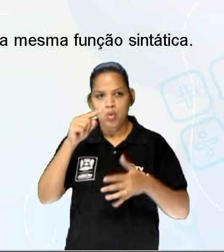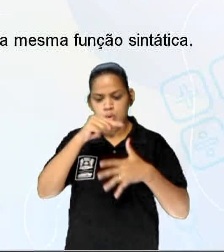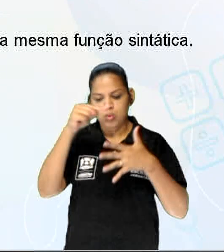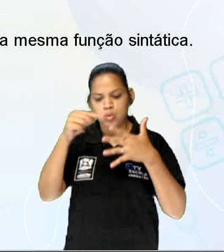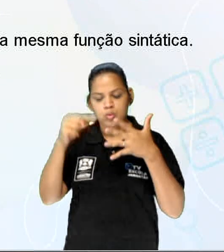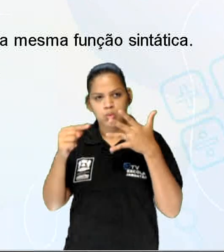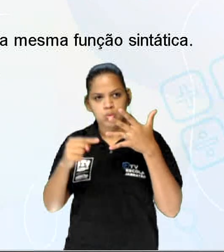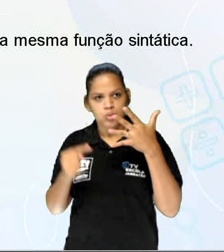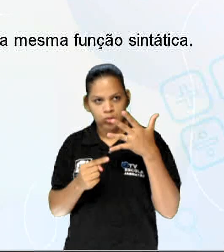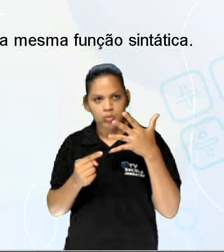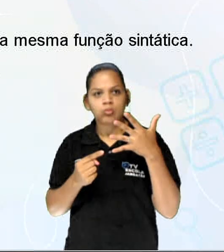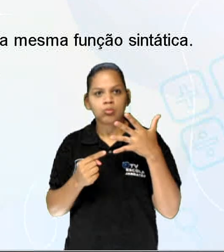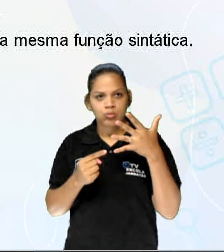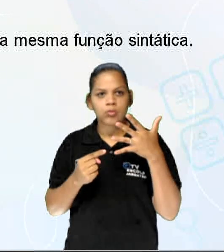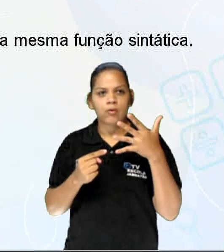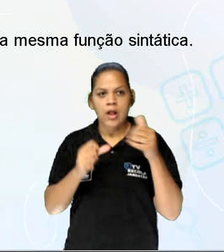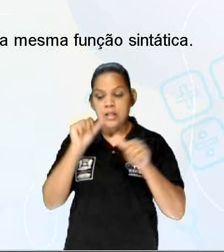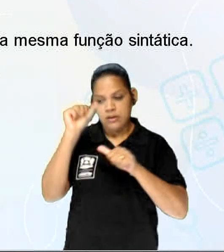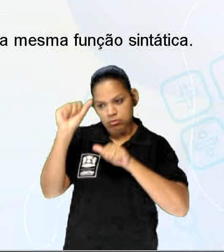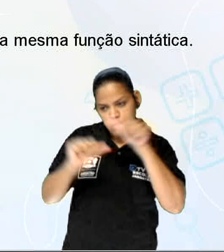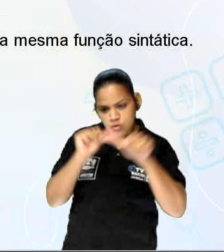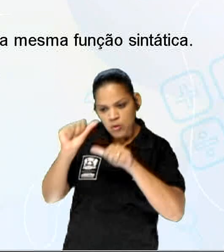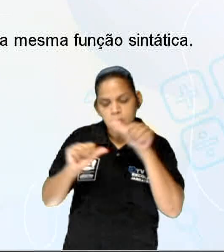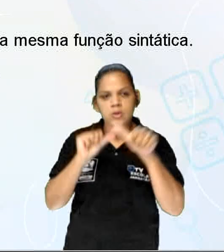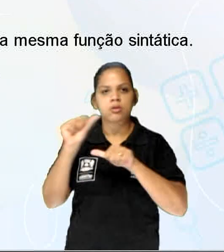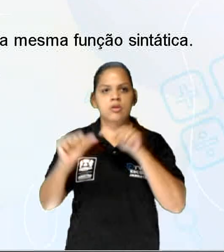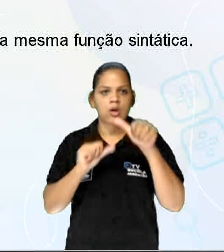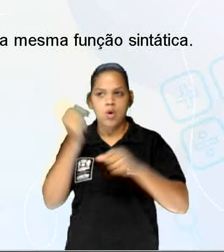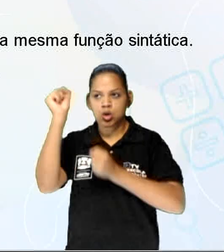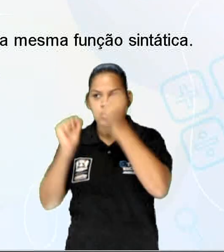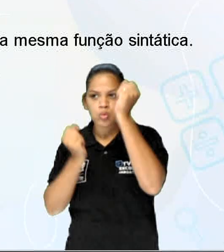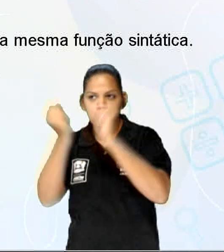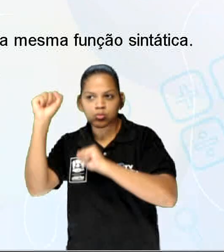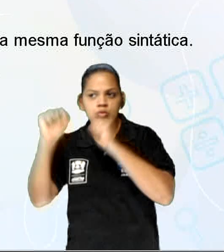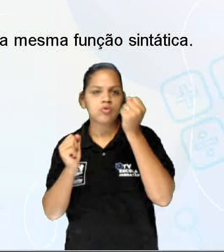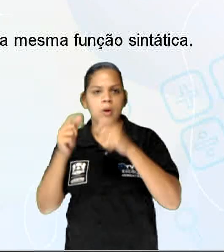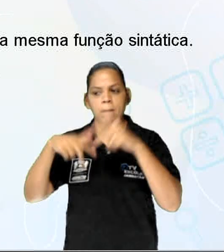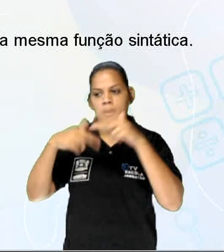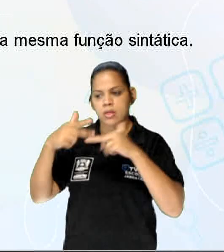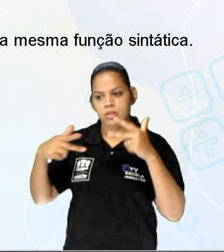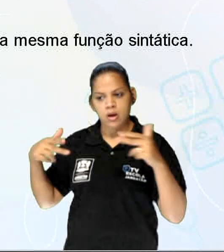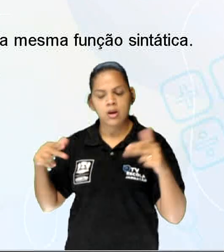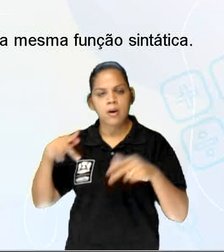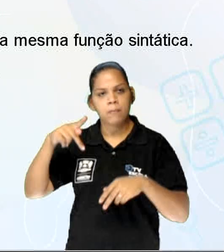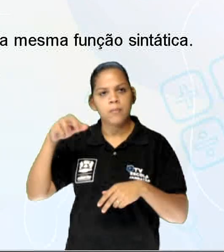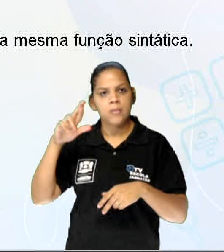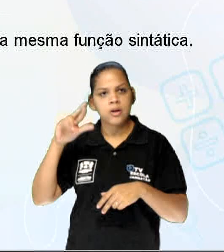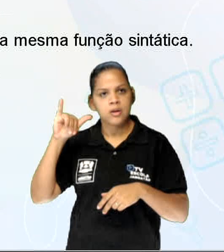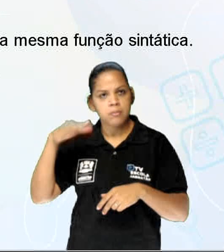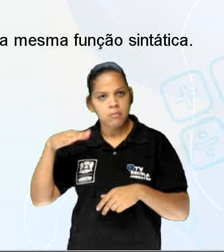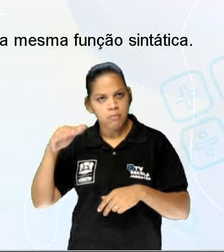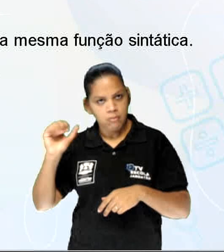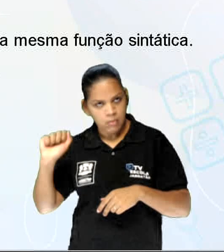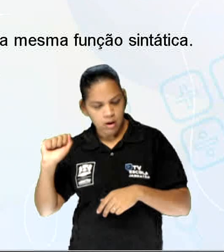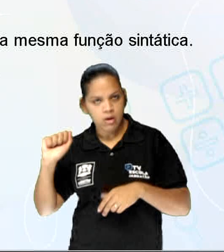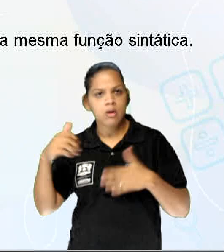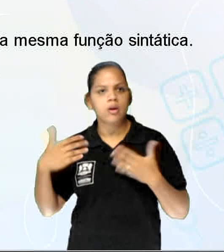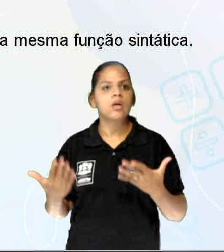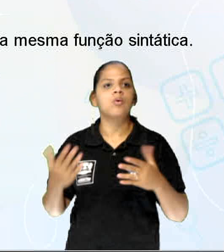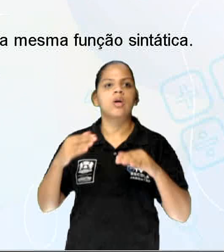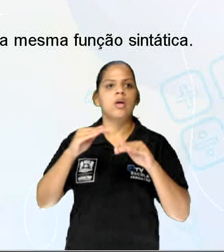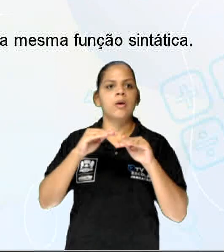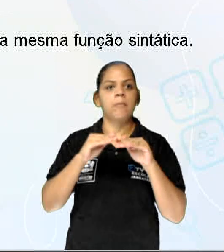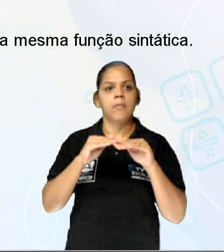de transformação, indústria, matéria-prima, fecha aspas. E, abre aspas, meu Brasil de